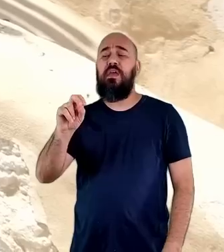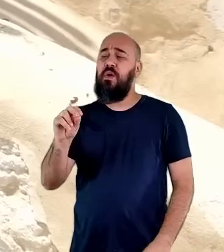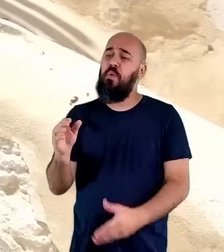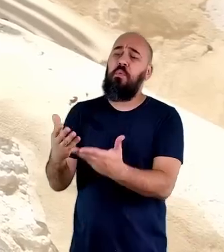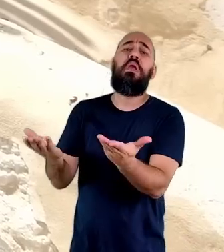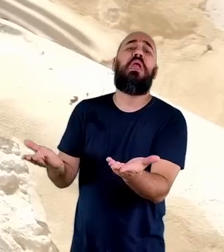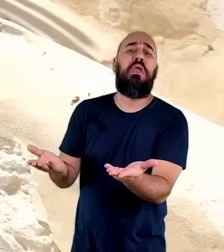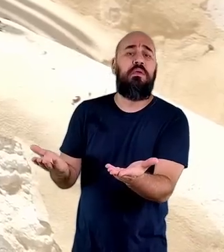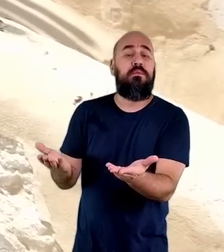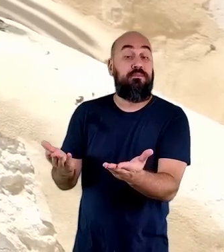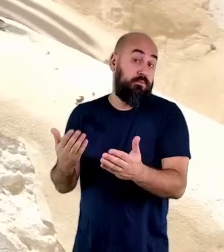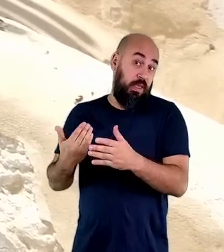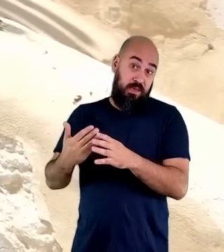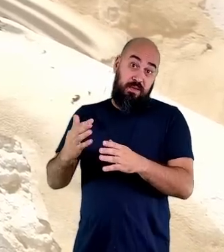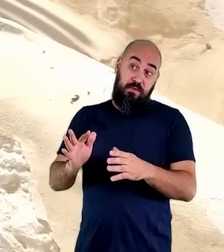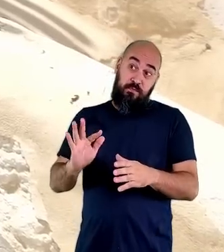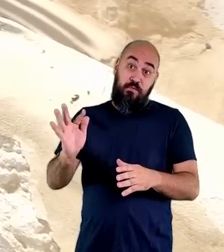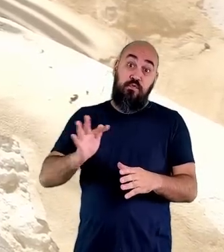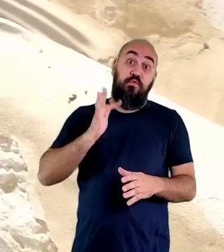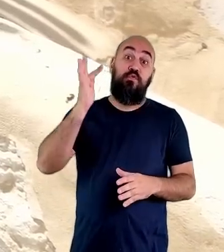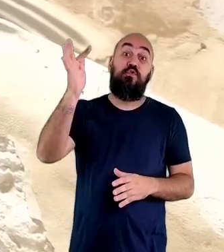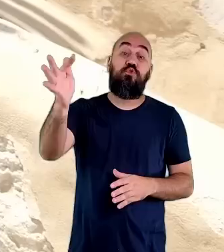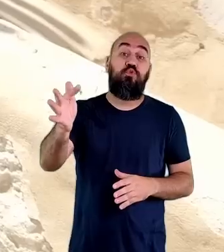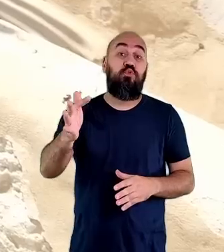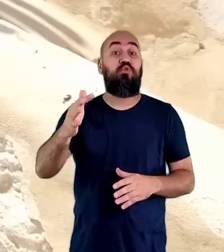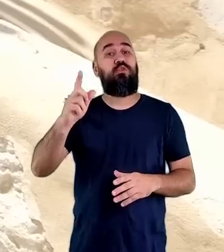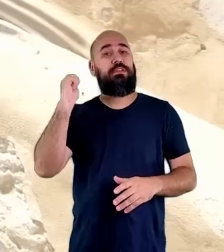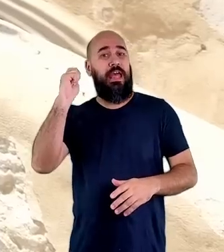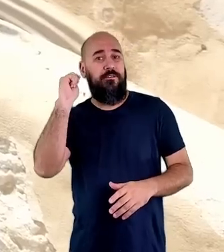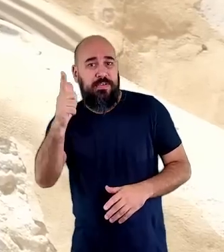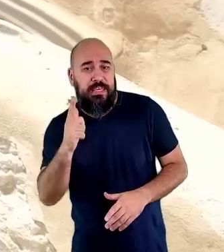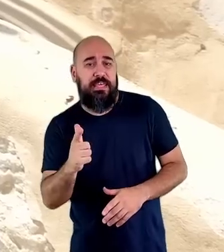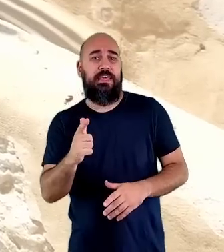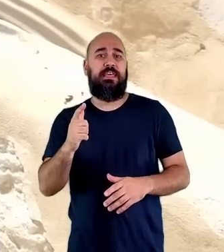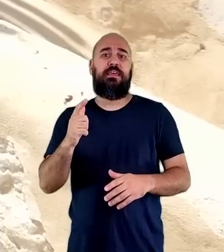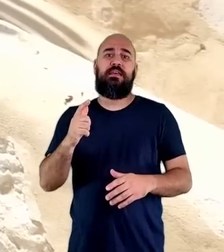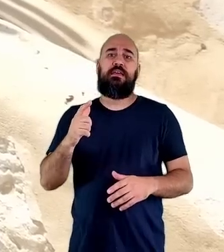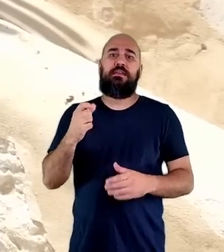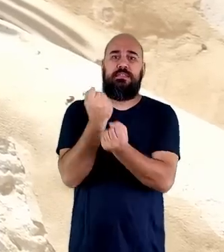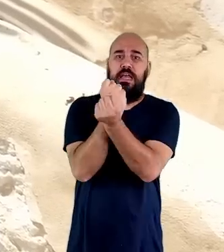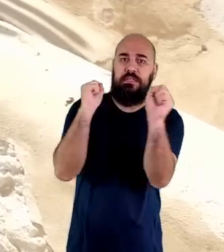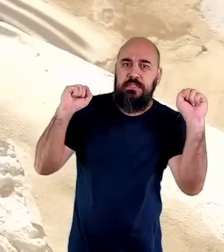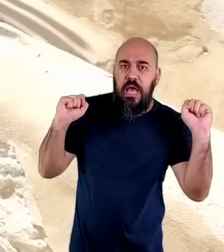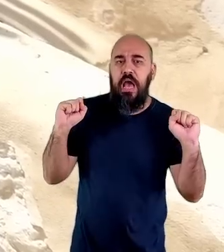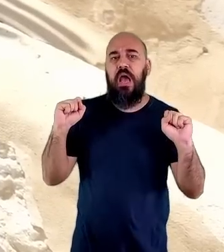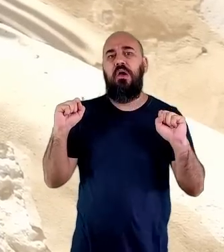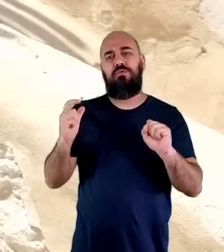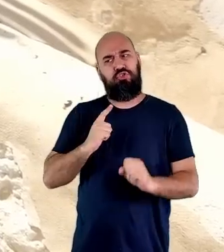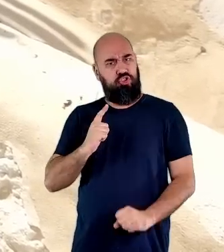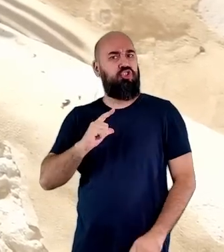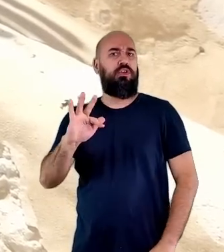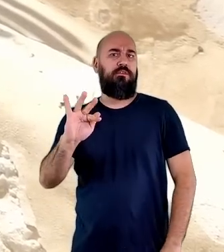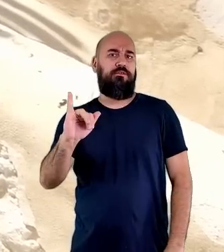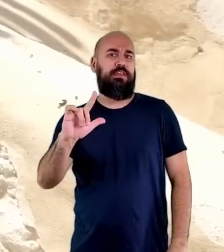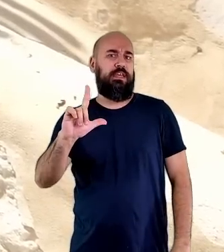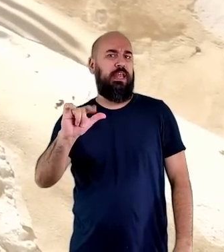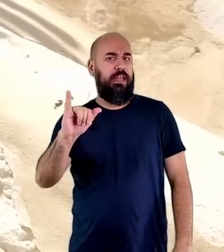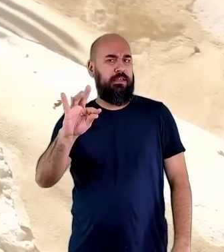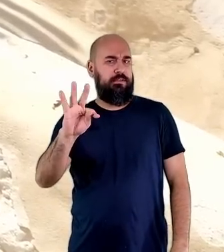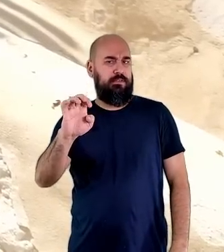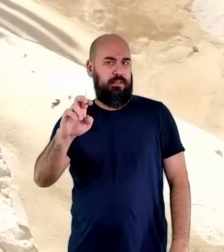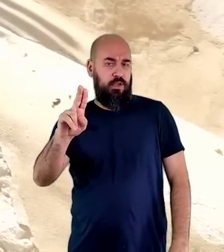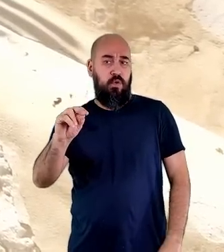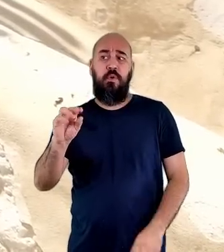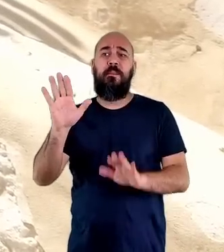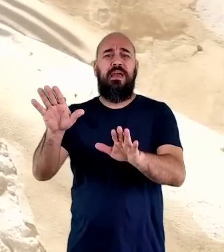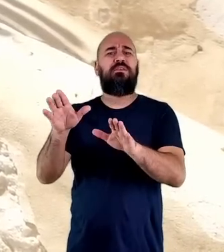combater na época de Davi, na época de Samuel, na época de Sansão, eles só chegaram aqui na costa do Mediterrâneo em 1200